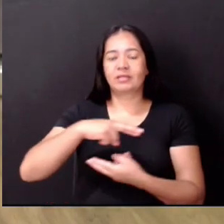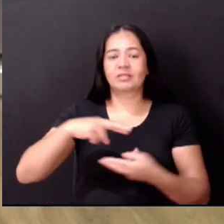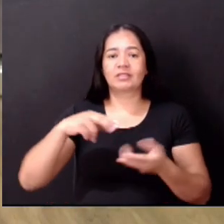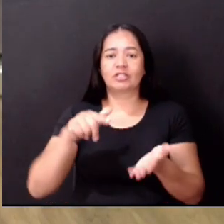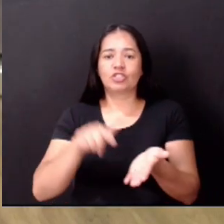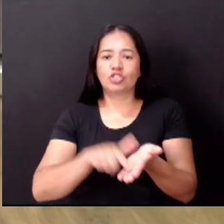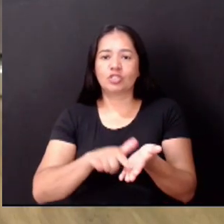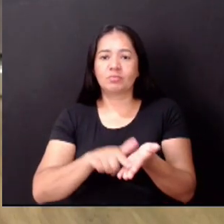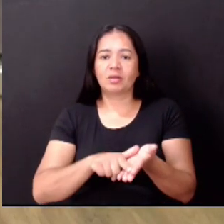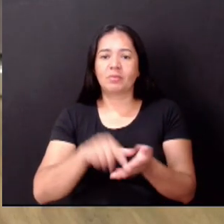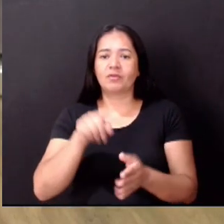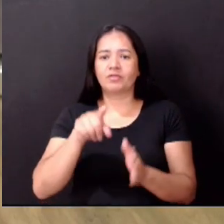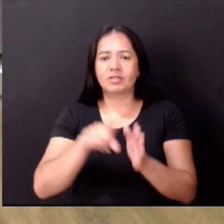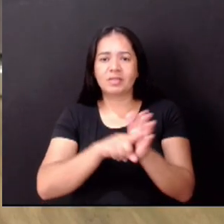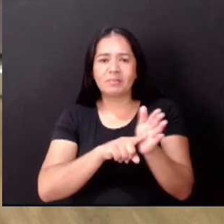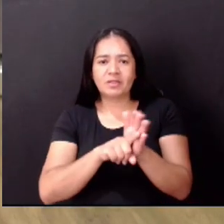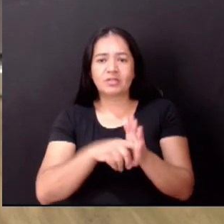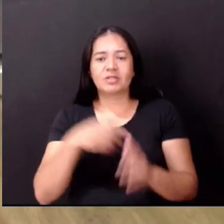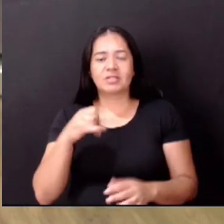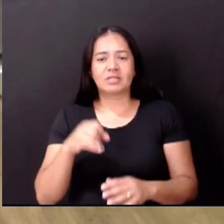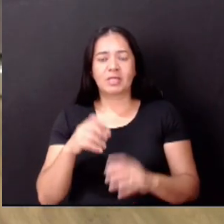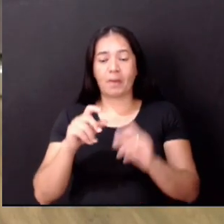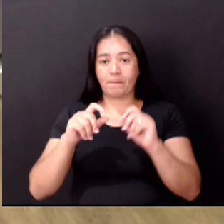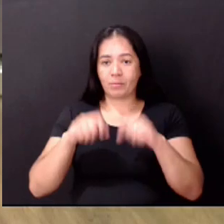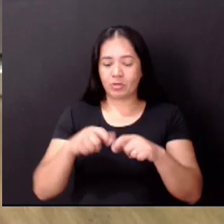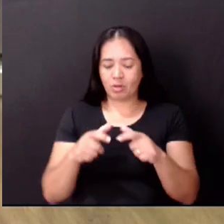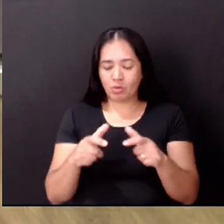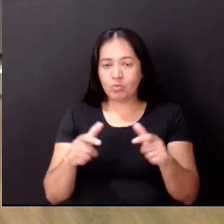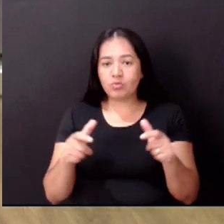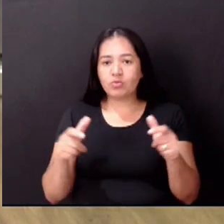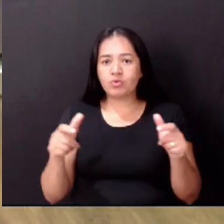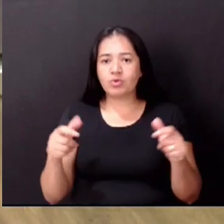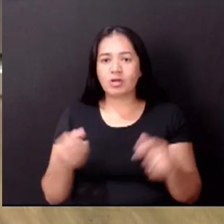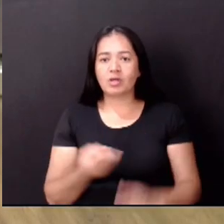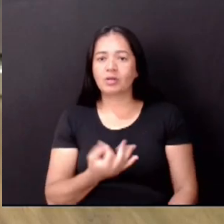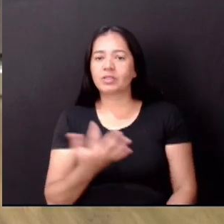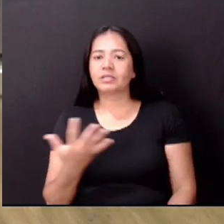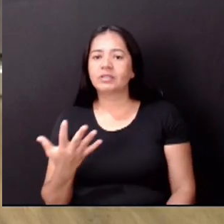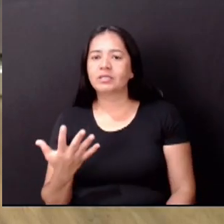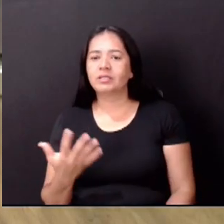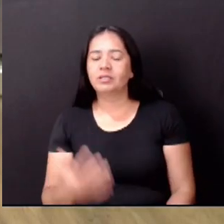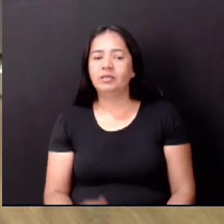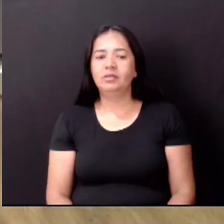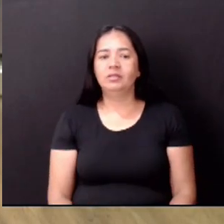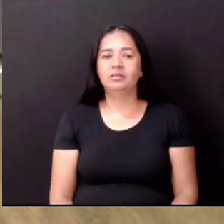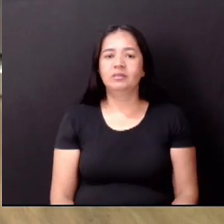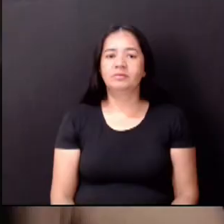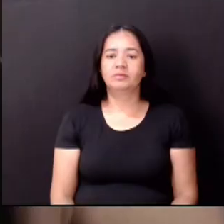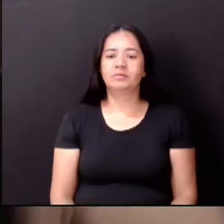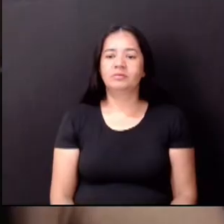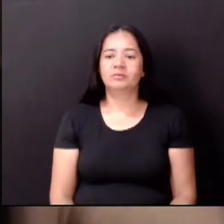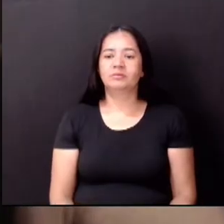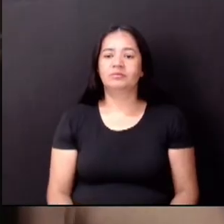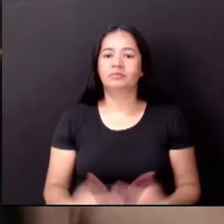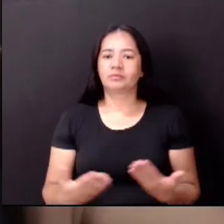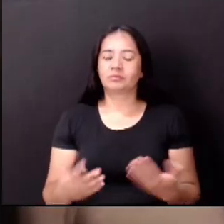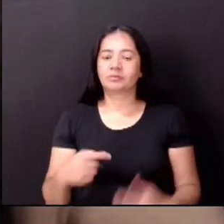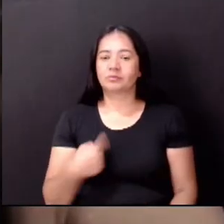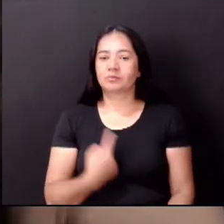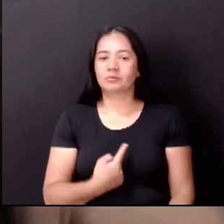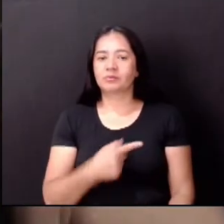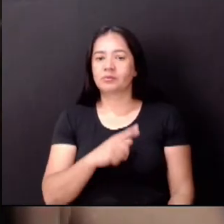se é possível aumentar muito ainda esses números? Olha, Alexandre, o que a gente tem